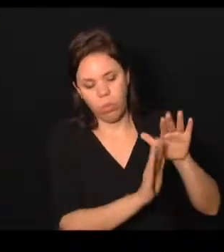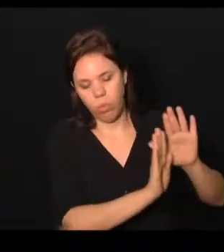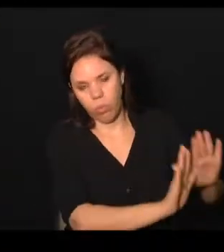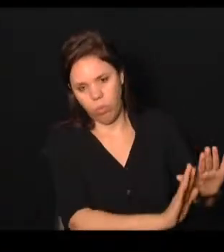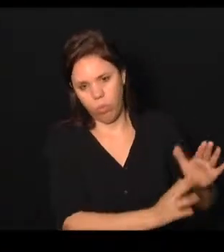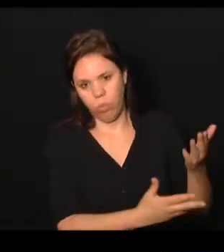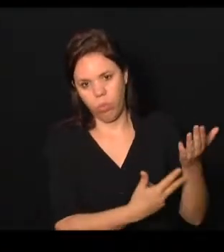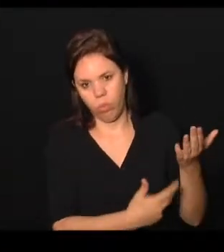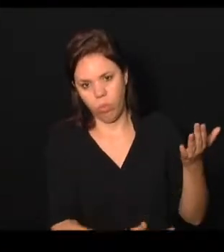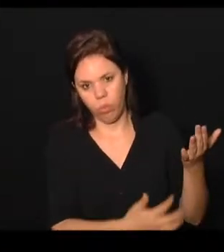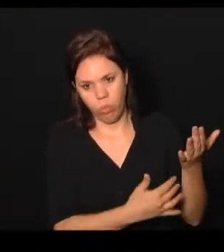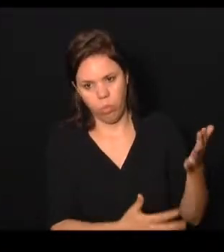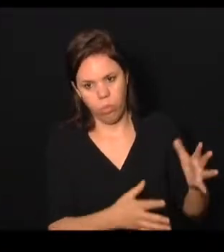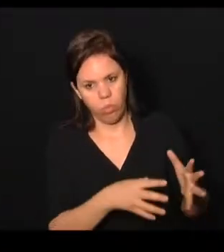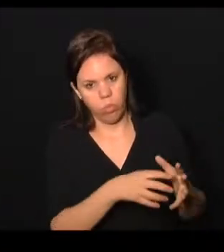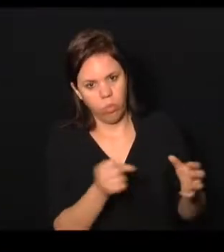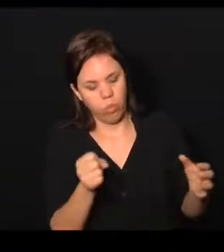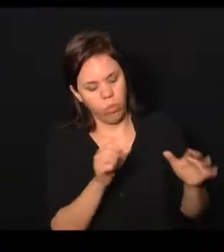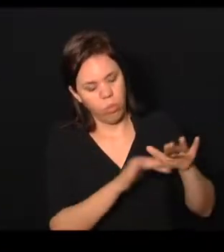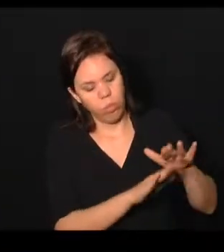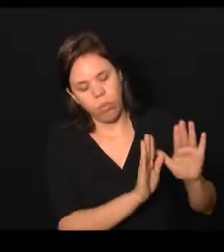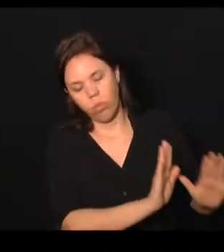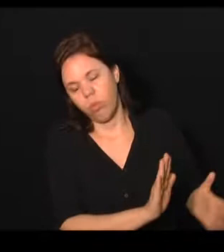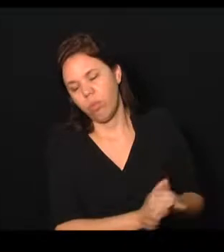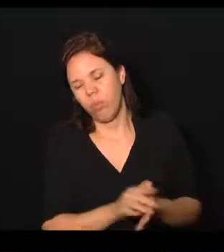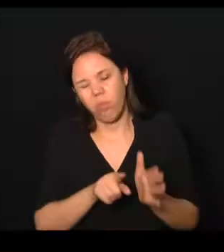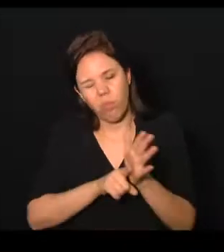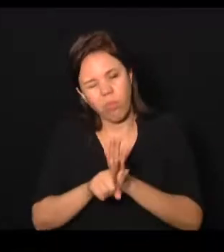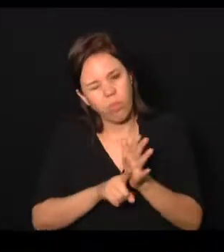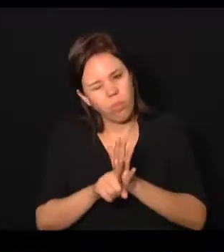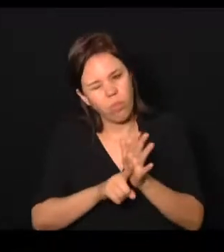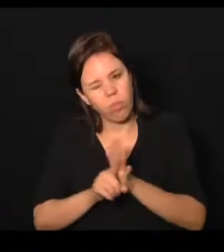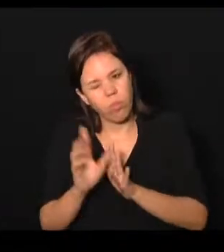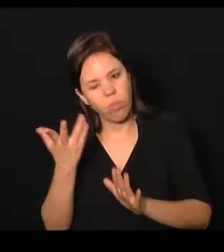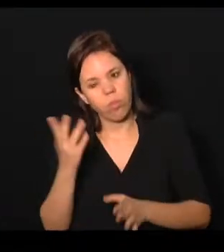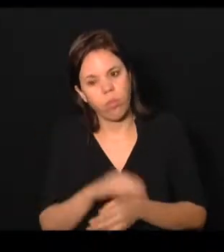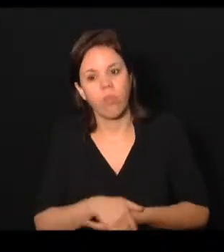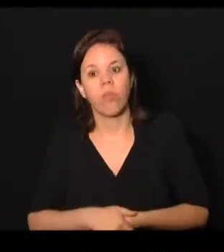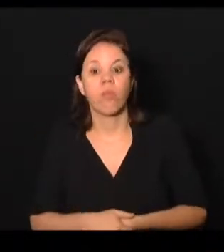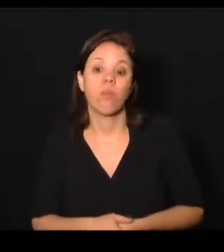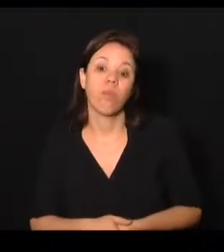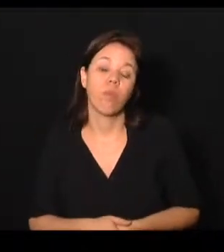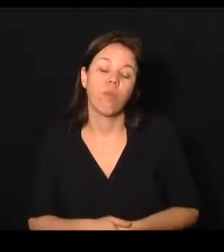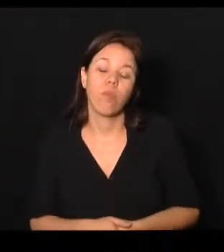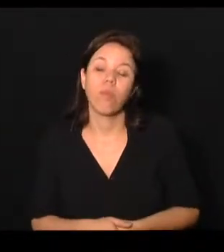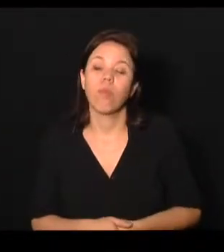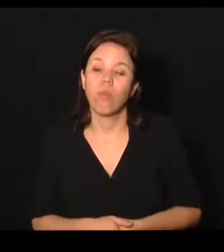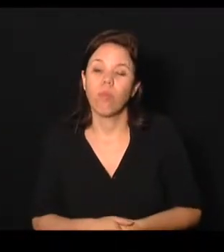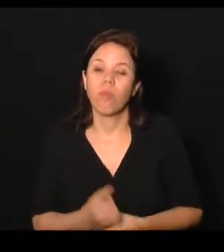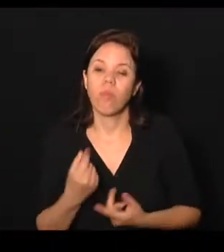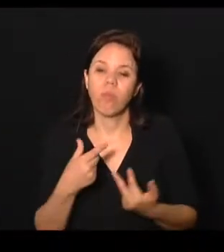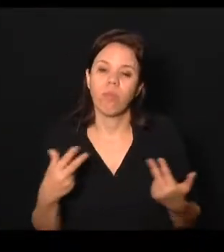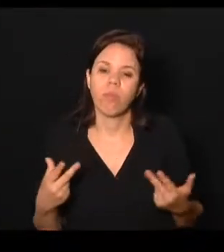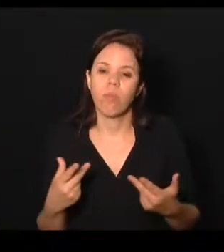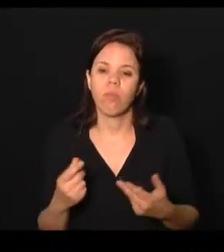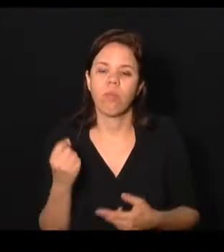deixar essa bolsa guardada e vamos investigar esse caso para a gente ver o que acontece, né? Porque tem alguma coisa estranha aqui. Não bate a foto,